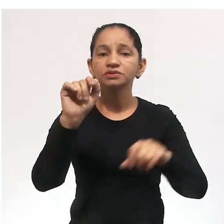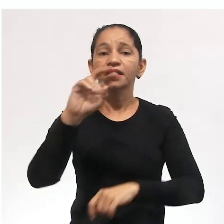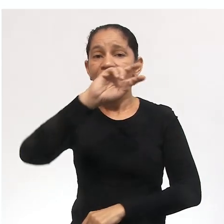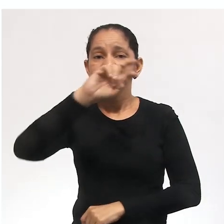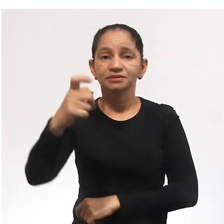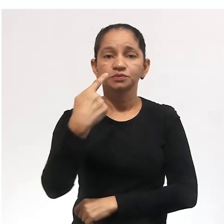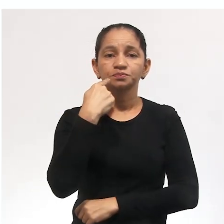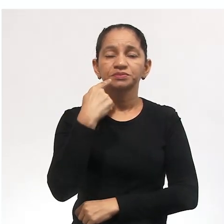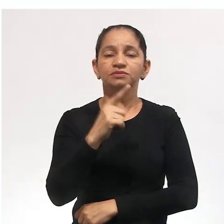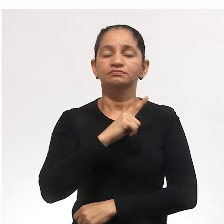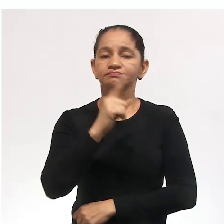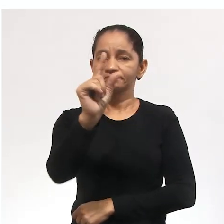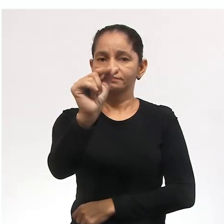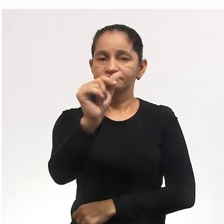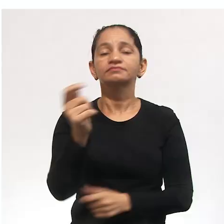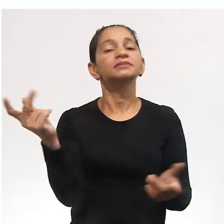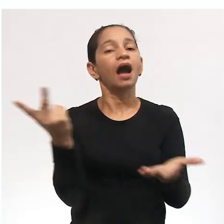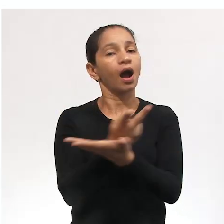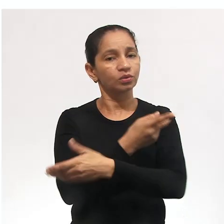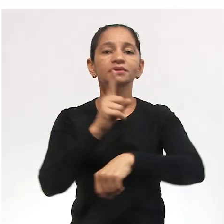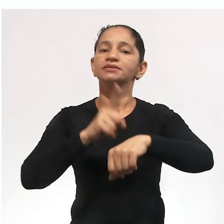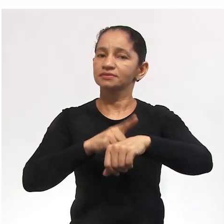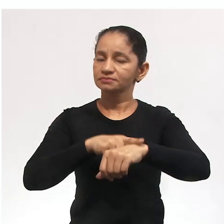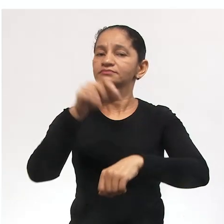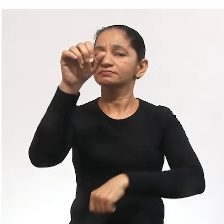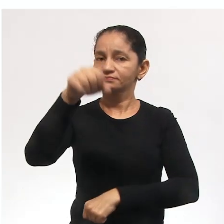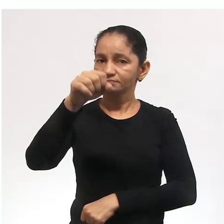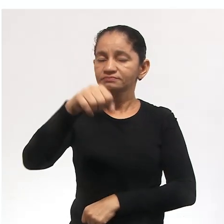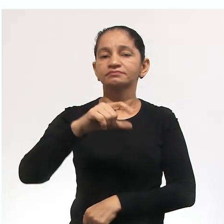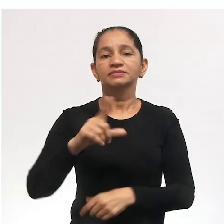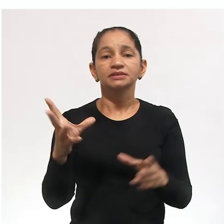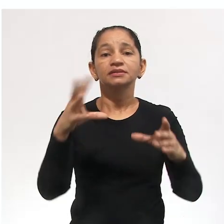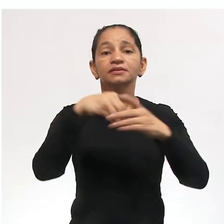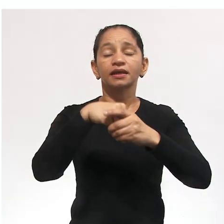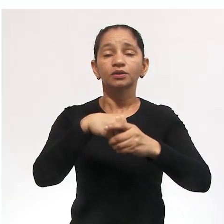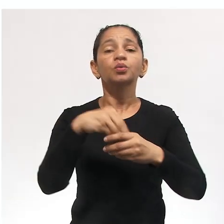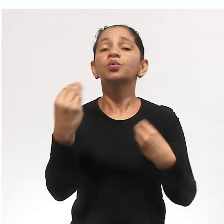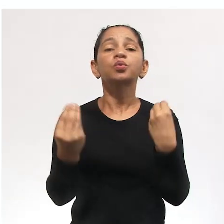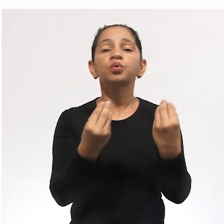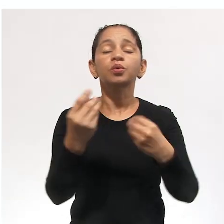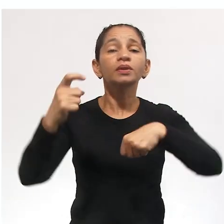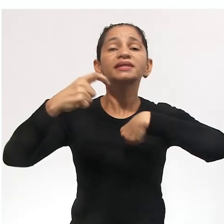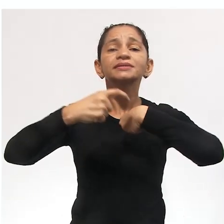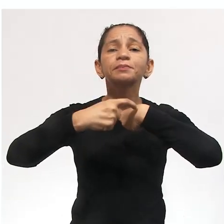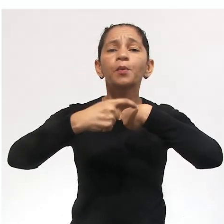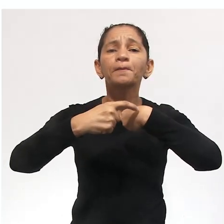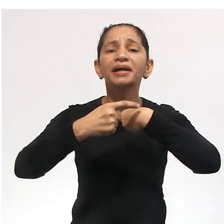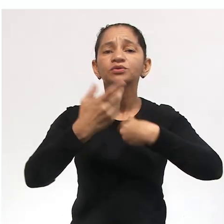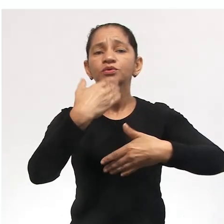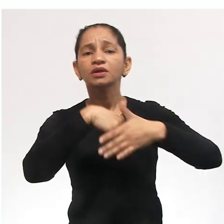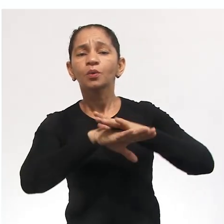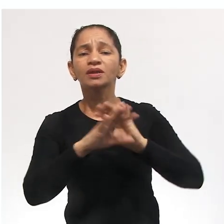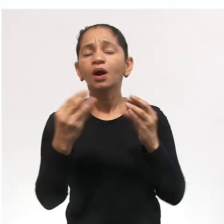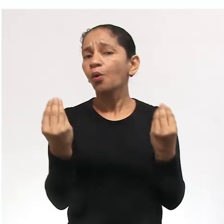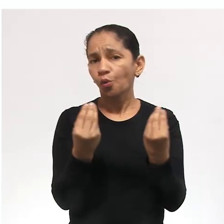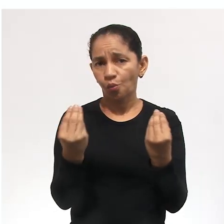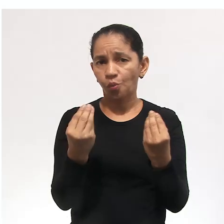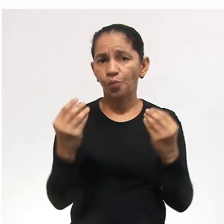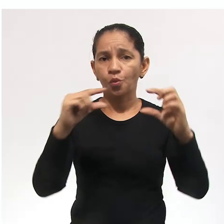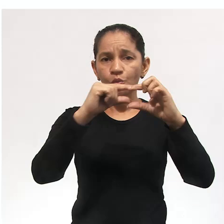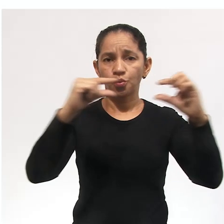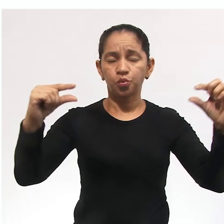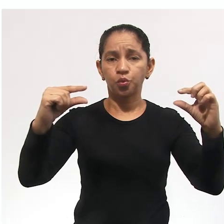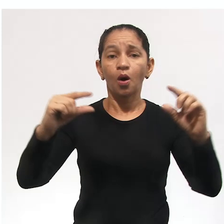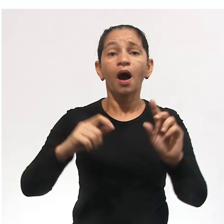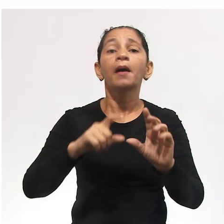ter acontecido. E essa despesa de propaganda, nesse momento, a gente tem uma obrigação em dado momento pagar esse prestador